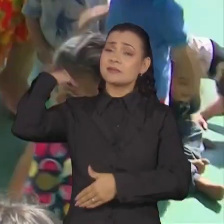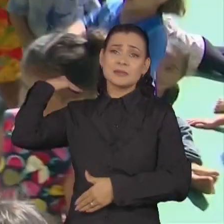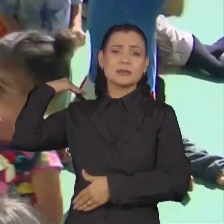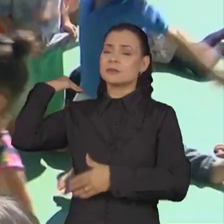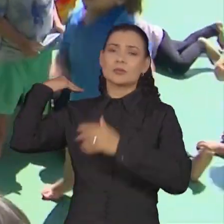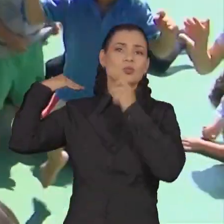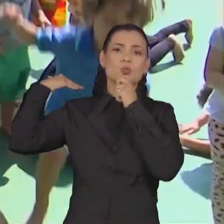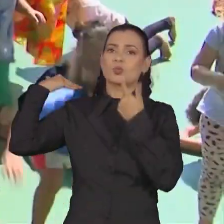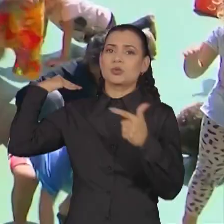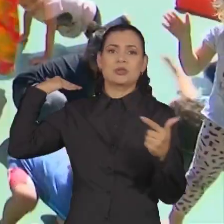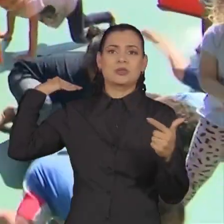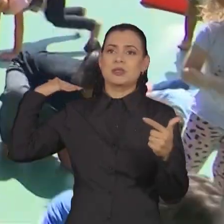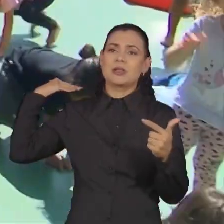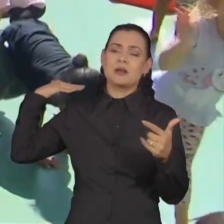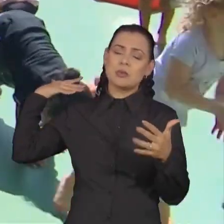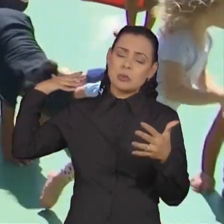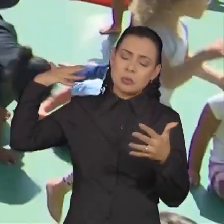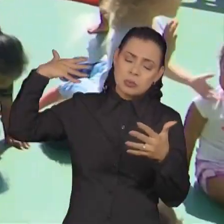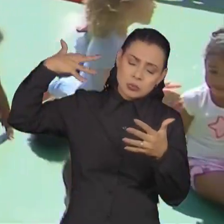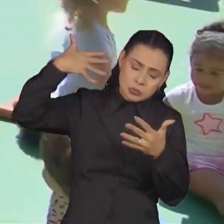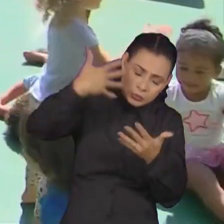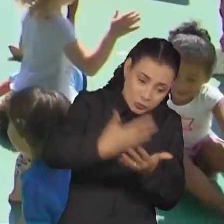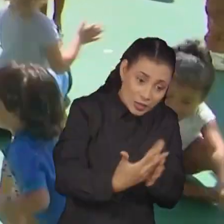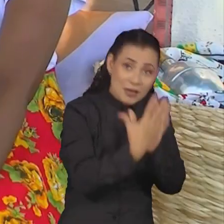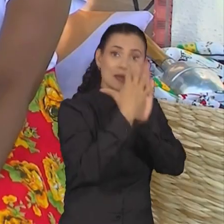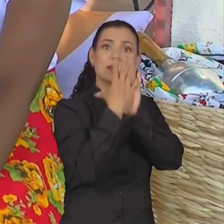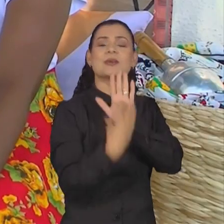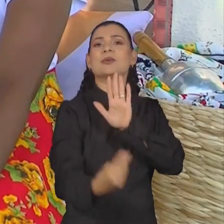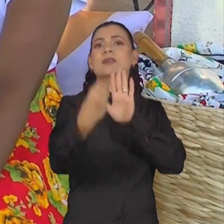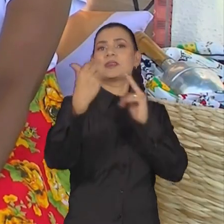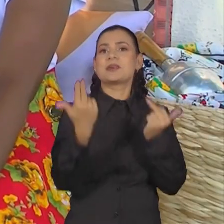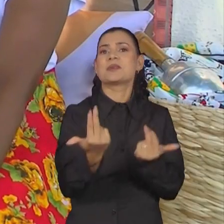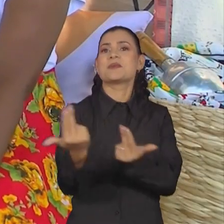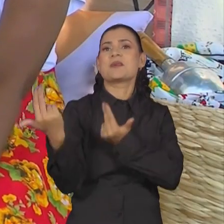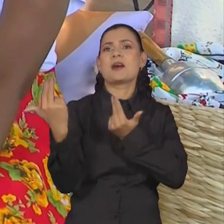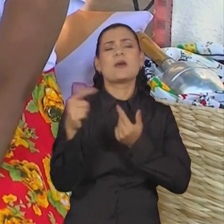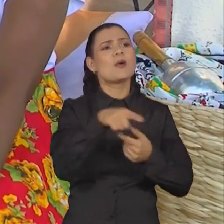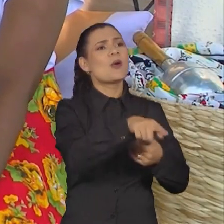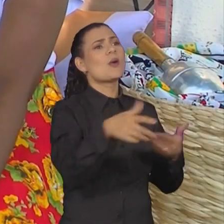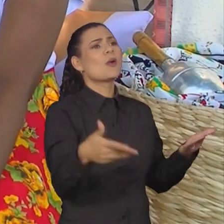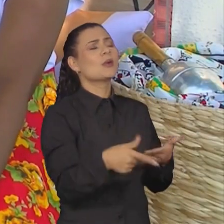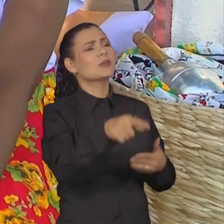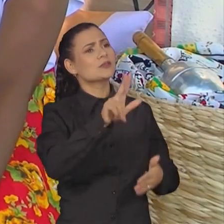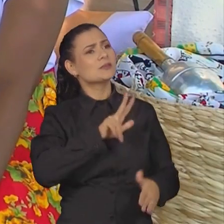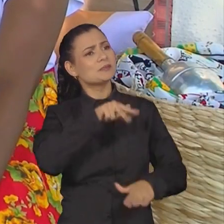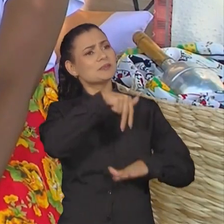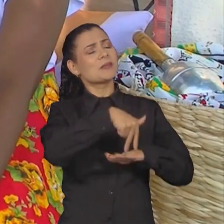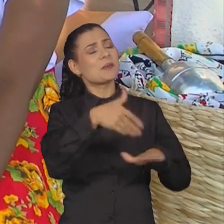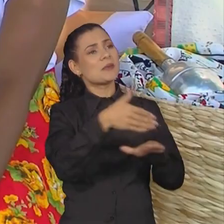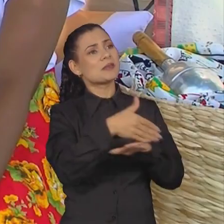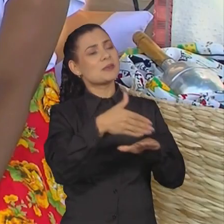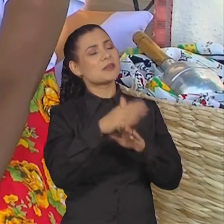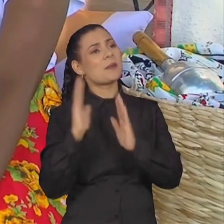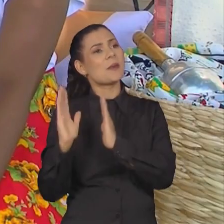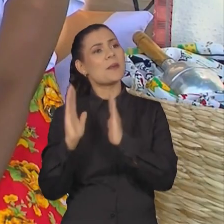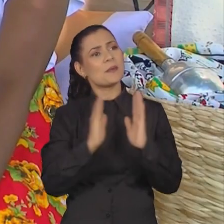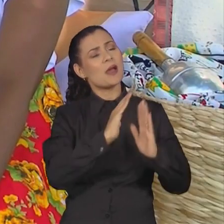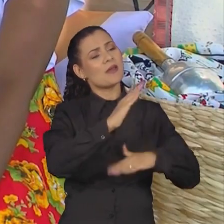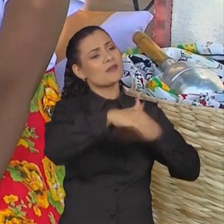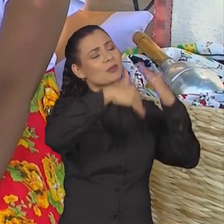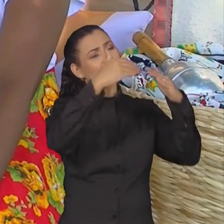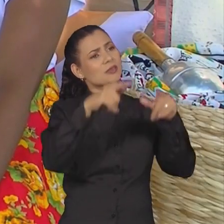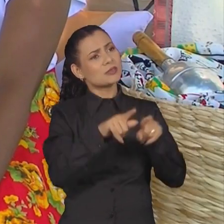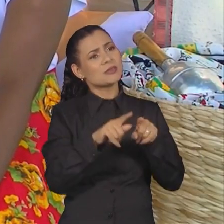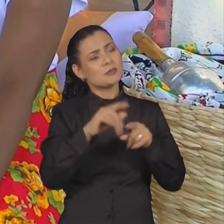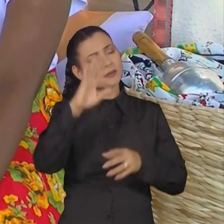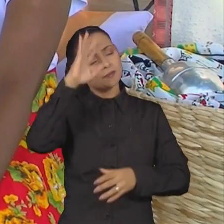a oportunidade de se reconhecer. Como que é para você hoje estar aqui, participando desse processo de evolução, desse